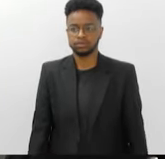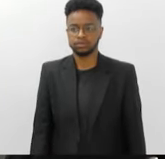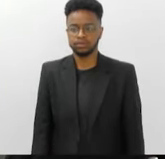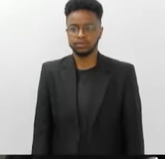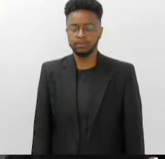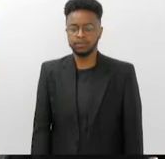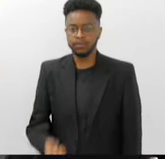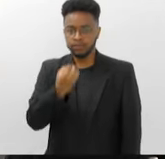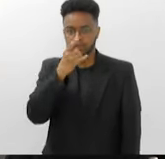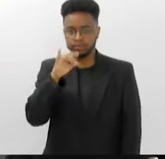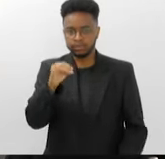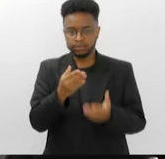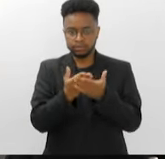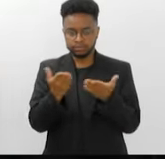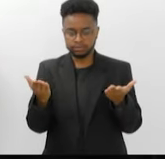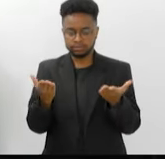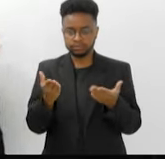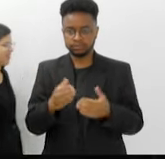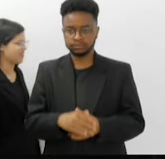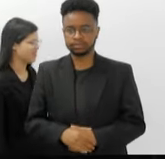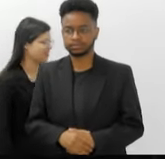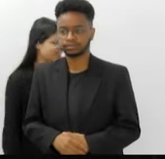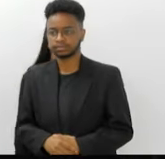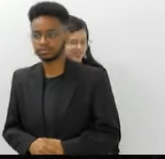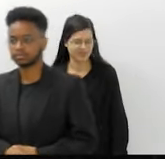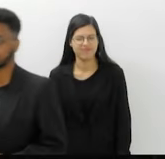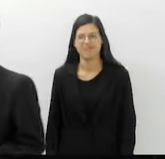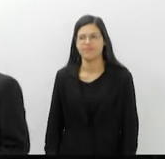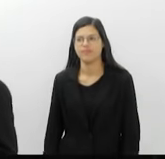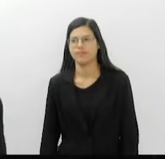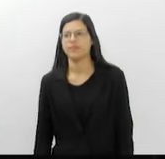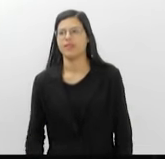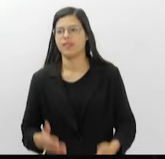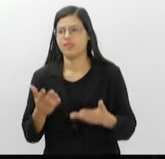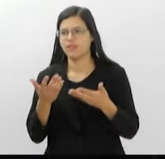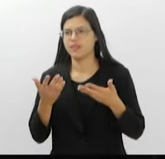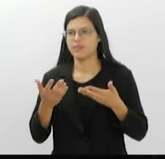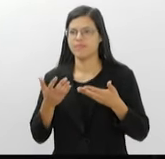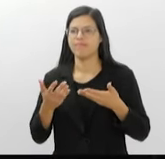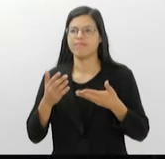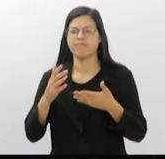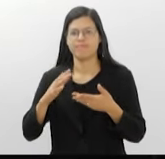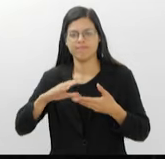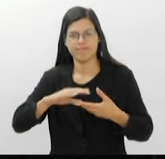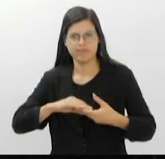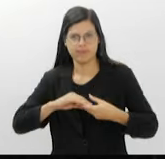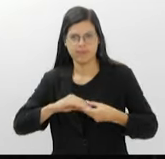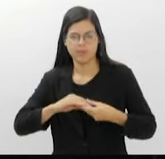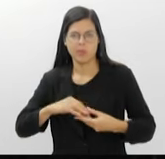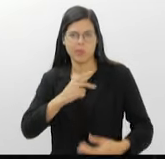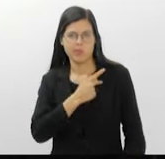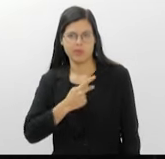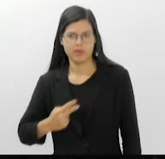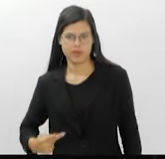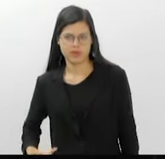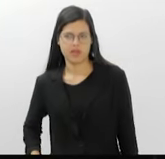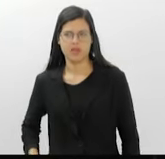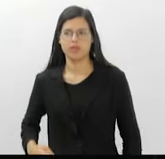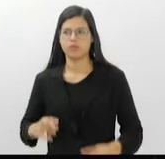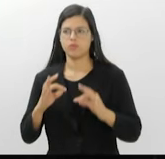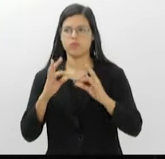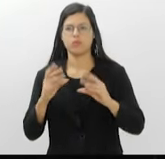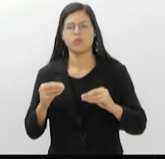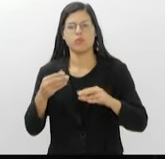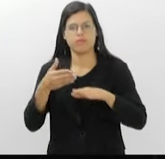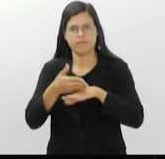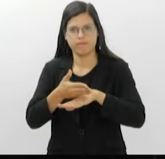Bom dia a todos. Quero aqui cumprimentar nosso presidente, Pedro Brazão. Cumprimentar todos os presentes aqui no plenário da